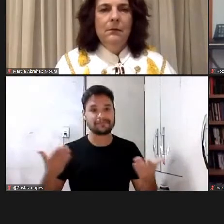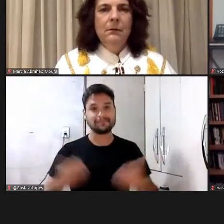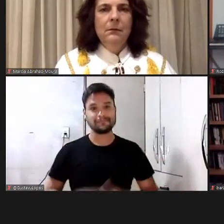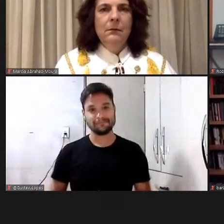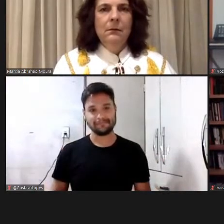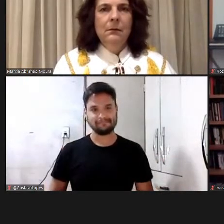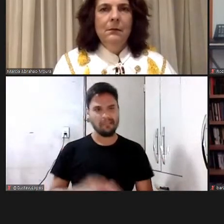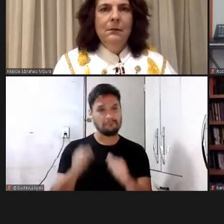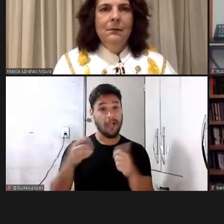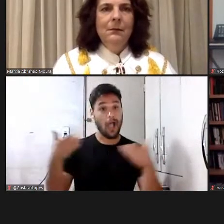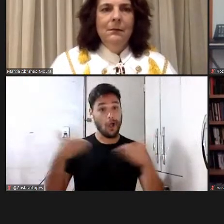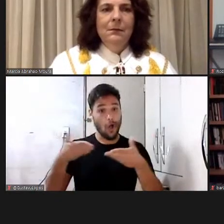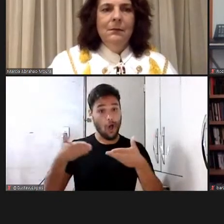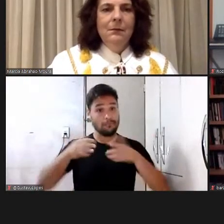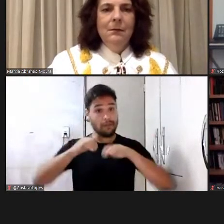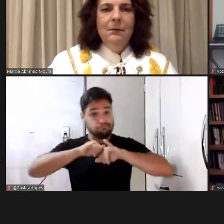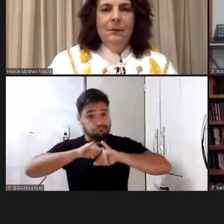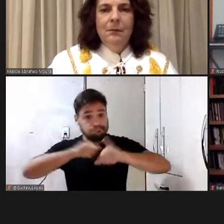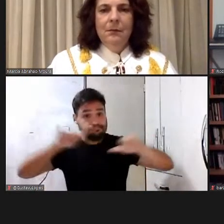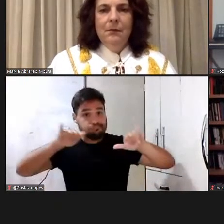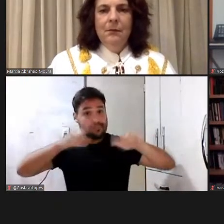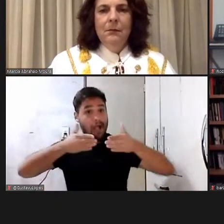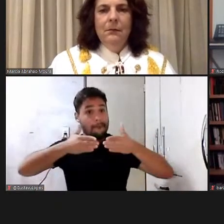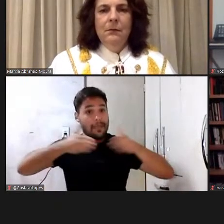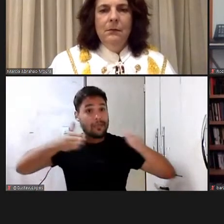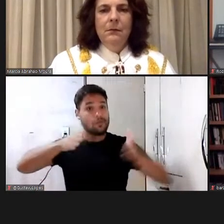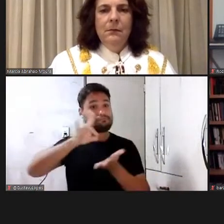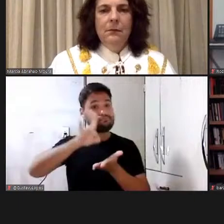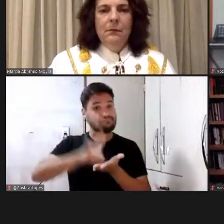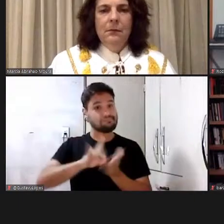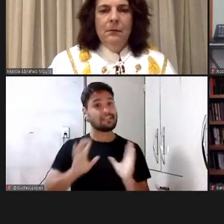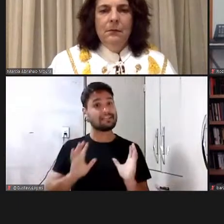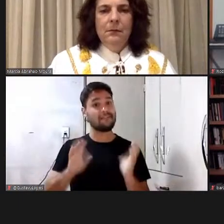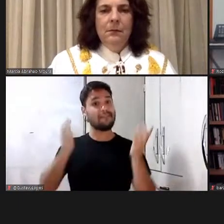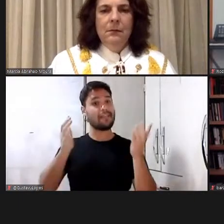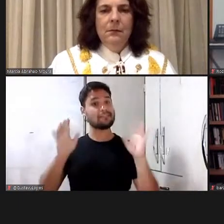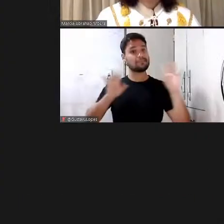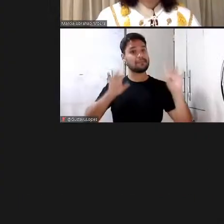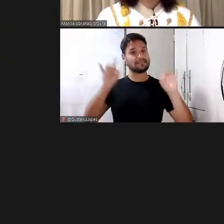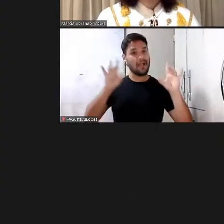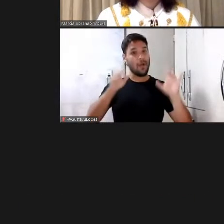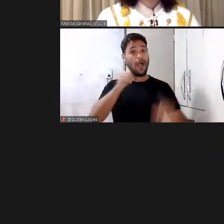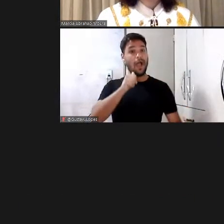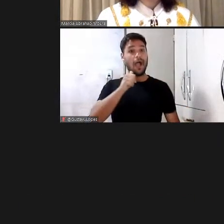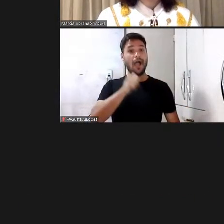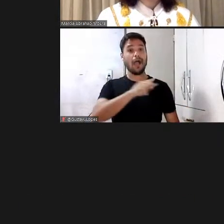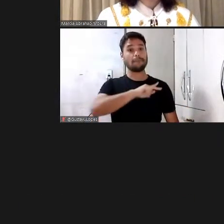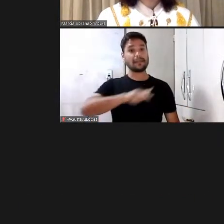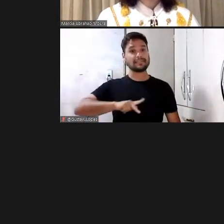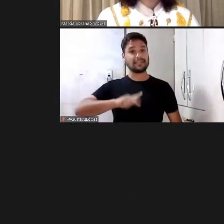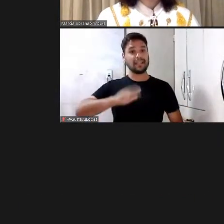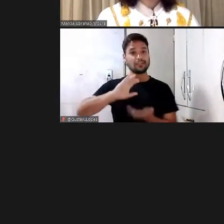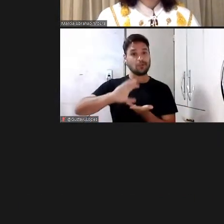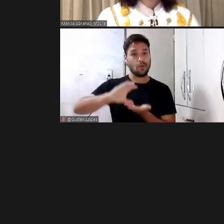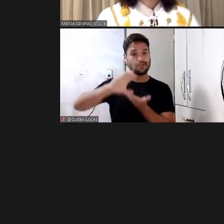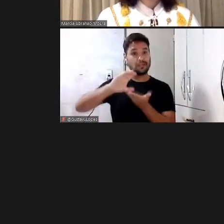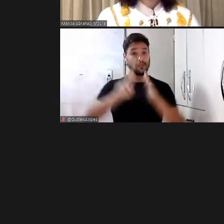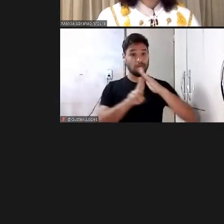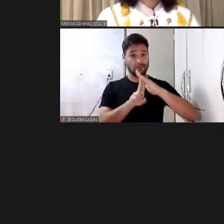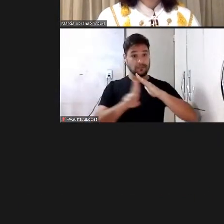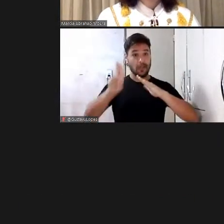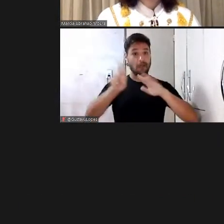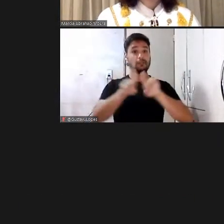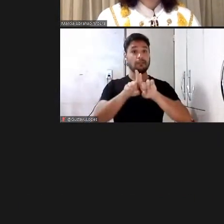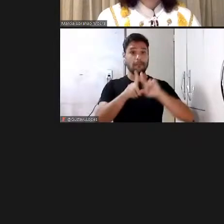para declarar a abertura desta sessão solene, passamos a palavra à presidente do Conselho Universitário e reitora da Universidade